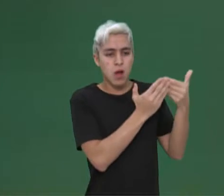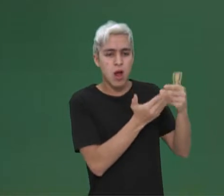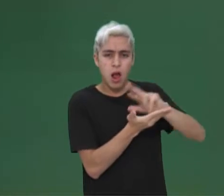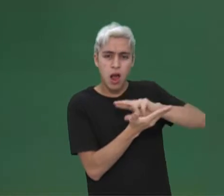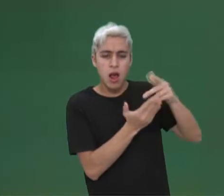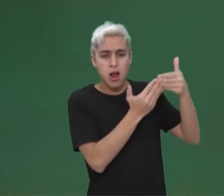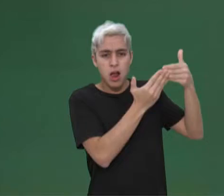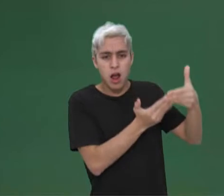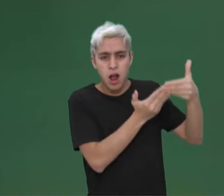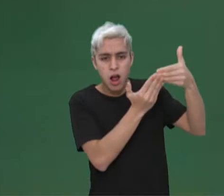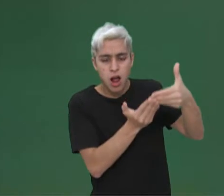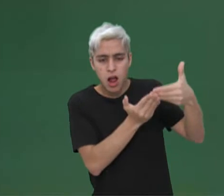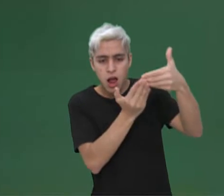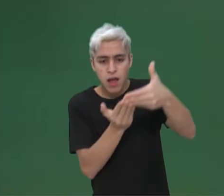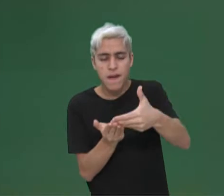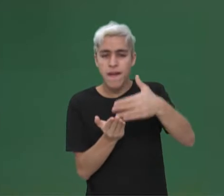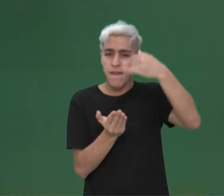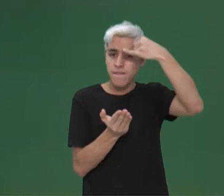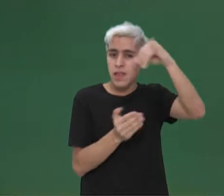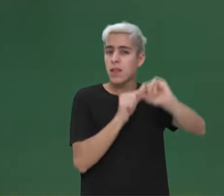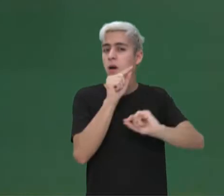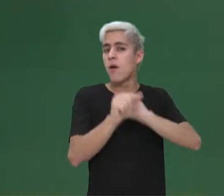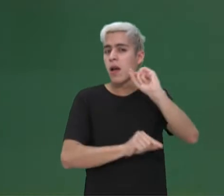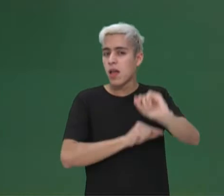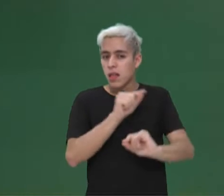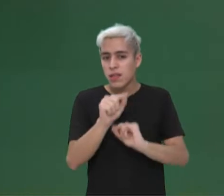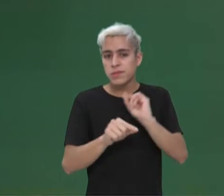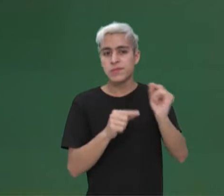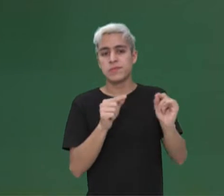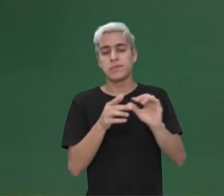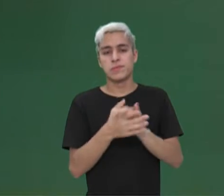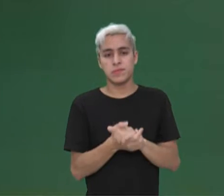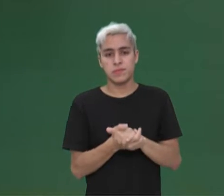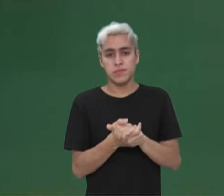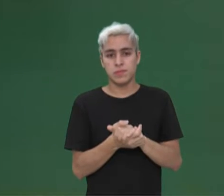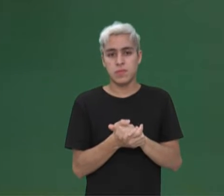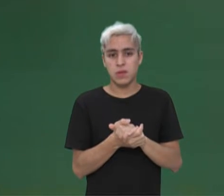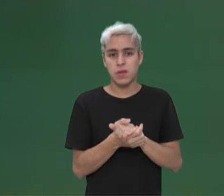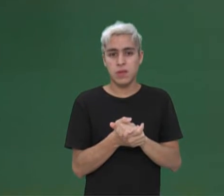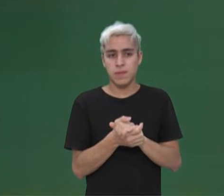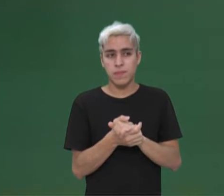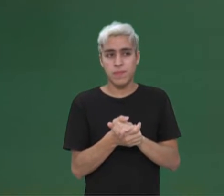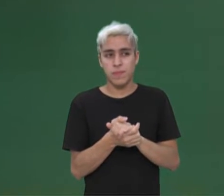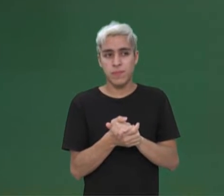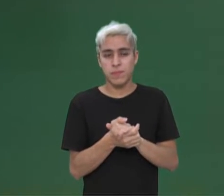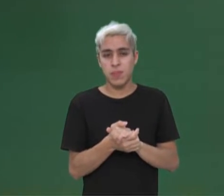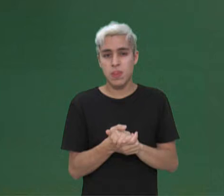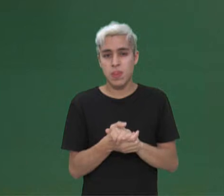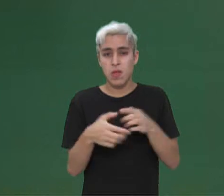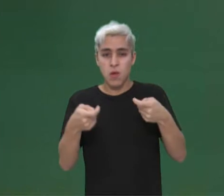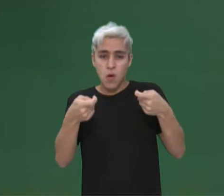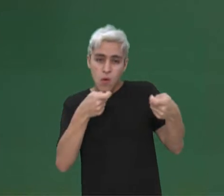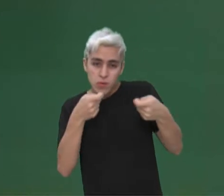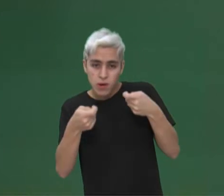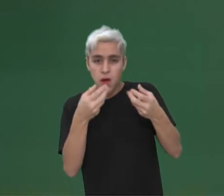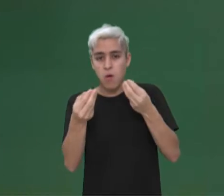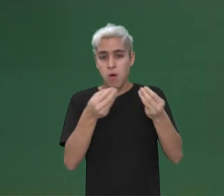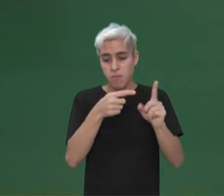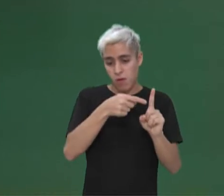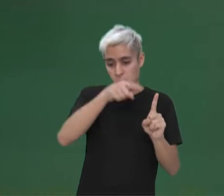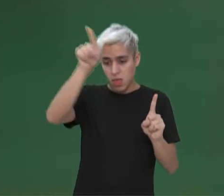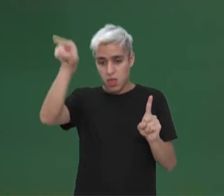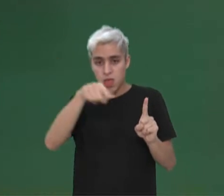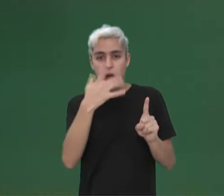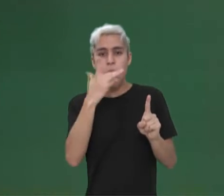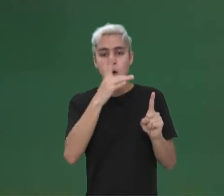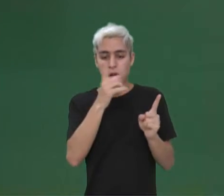América. Por quê? Evitar, primeiro, tá aqui, ó, controlar a entrada de metais preciosos e evitar a